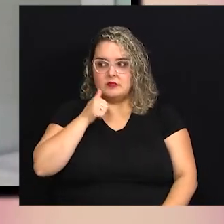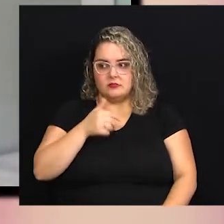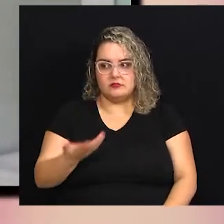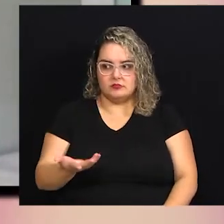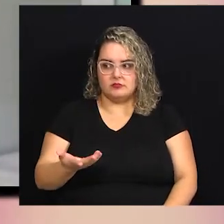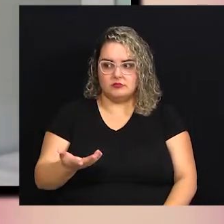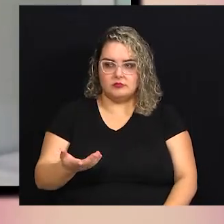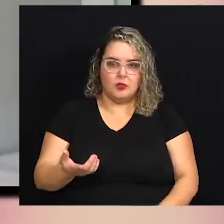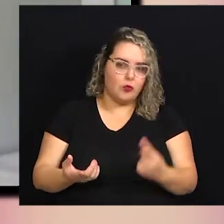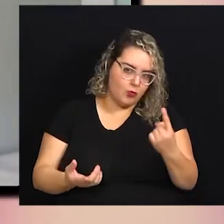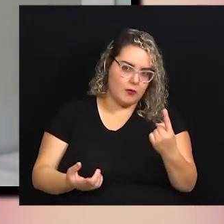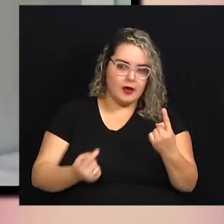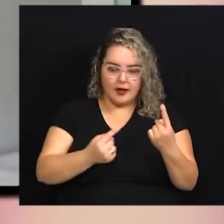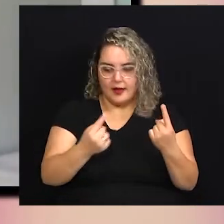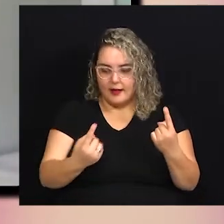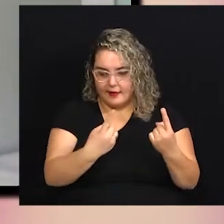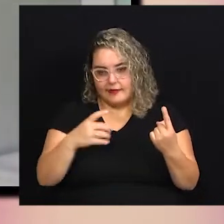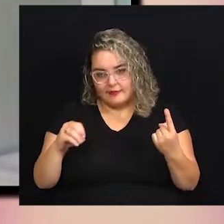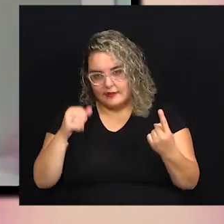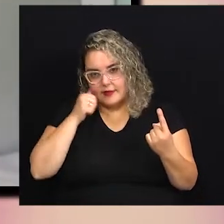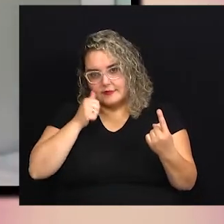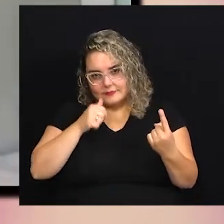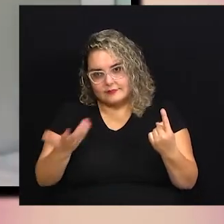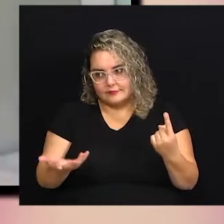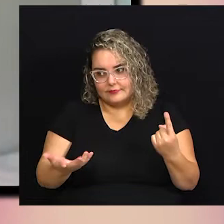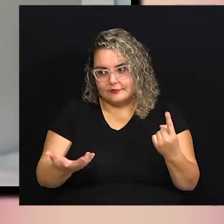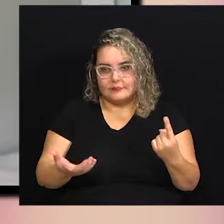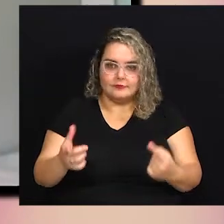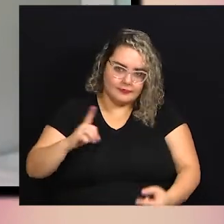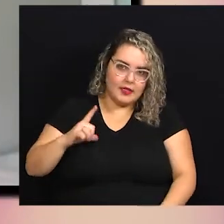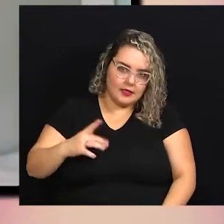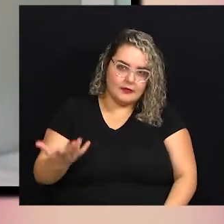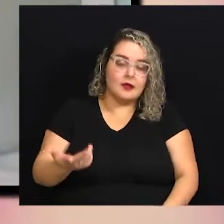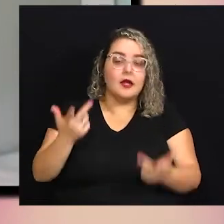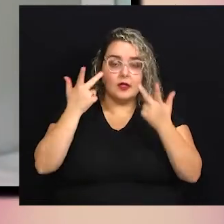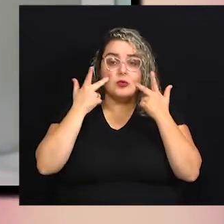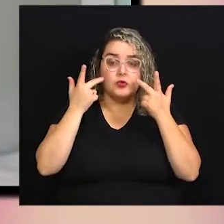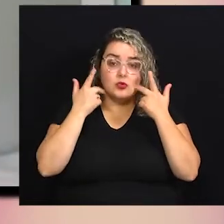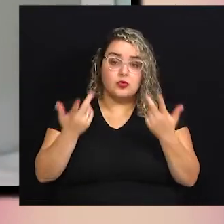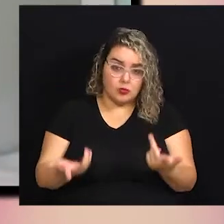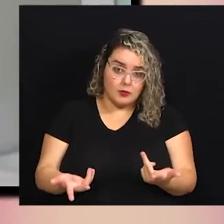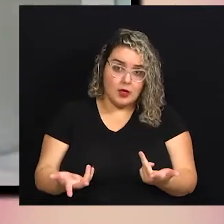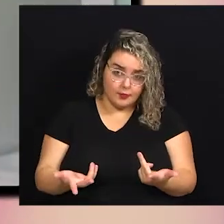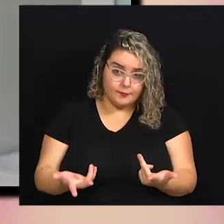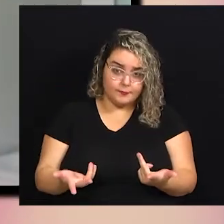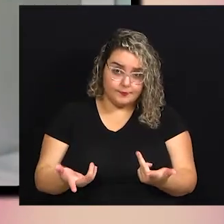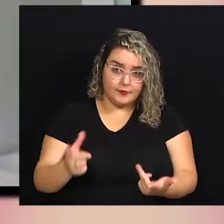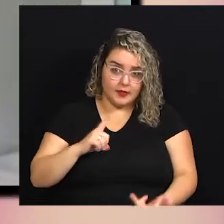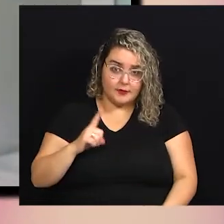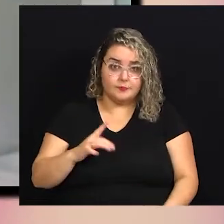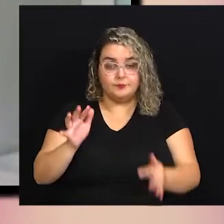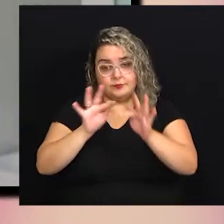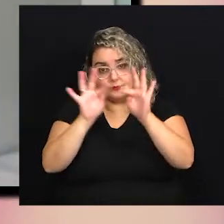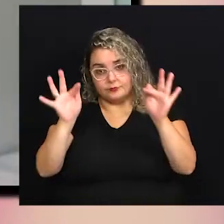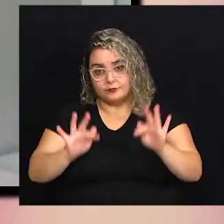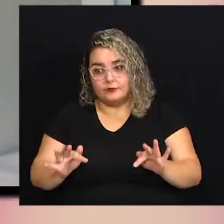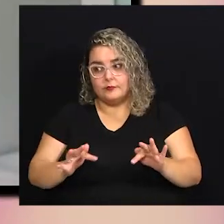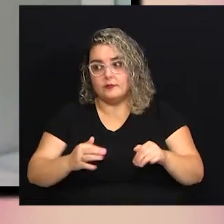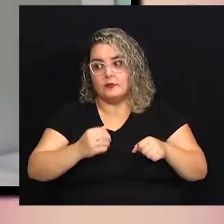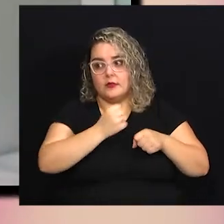das mulheres. Então, assim, eu falo 1 em 10. Geralmente, quando a gente tem um grupo de mulheres, alguém tem. É muito comum. É muito...